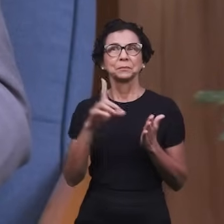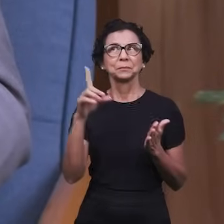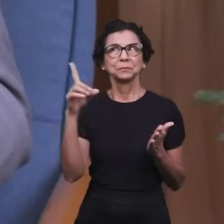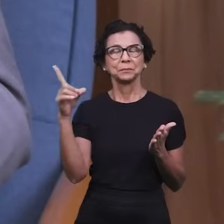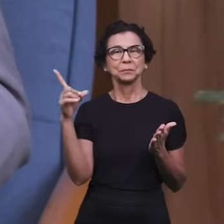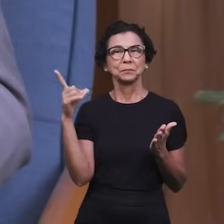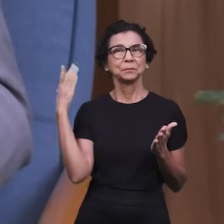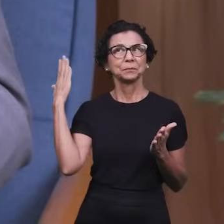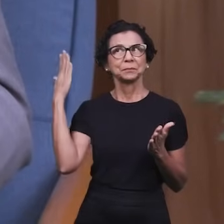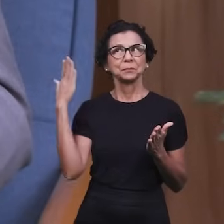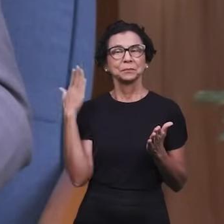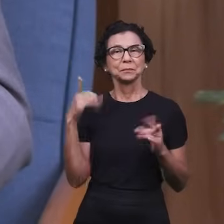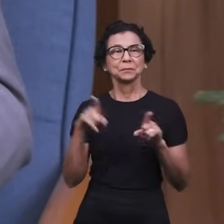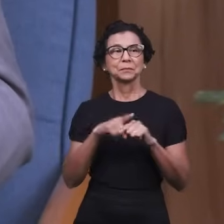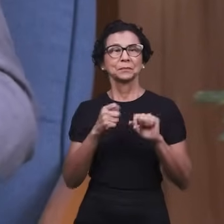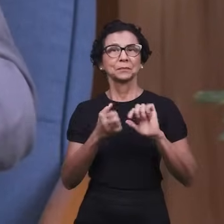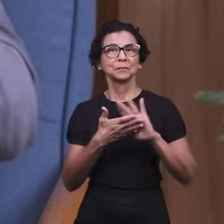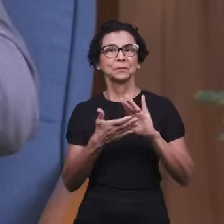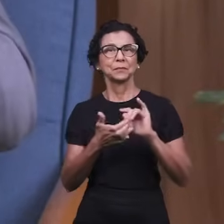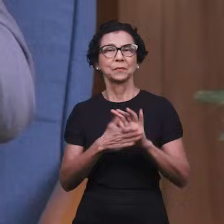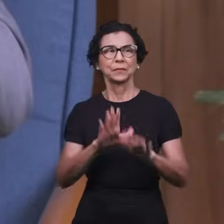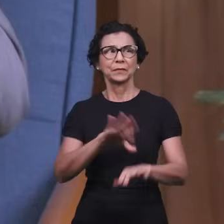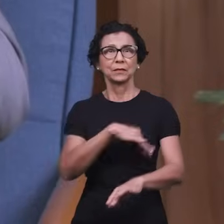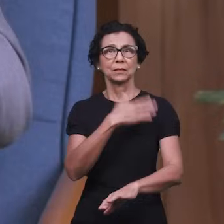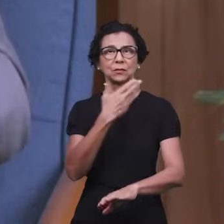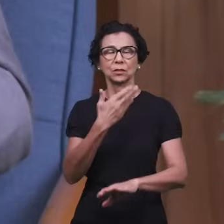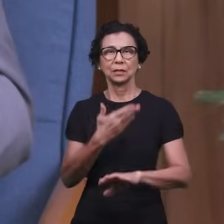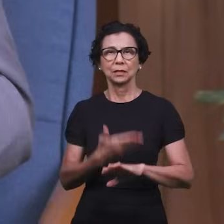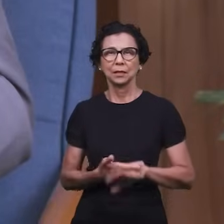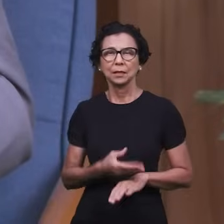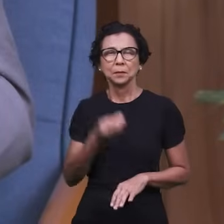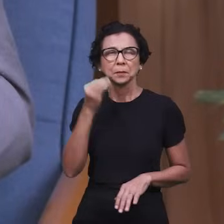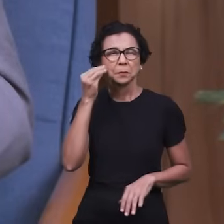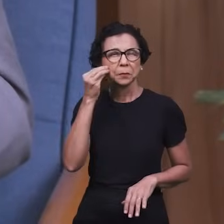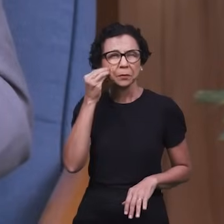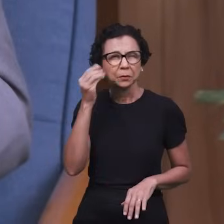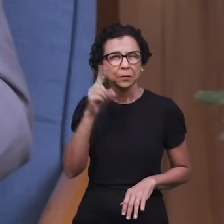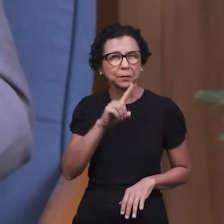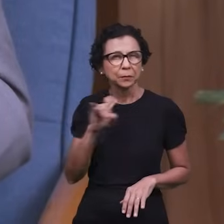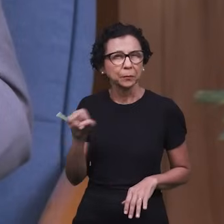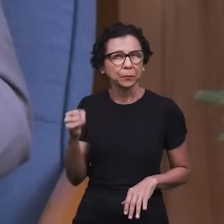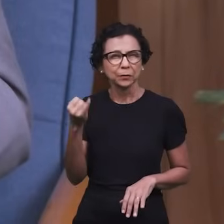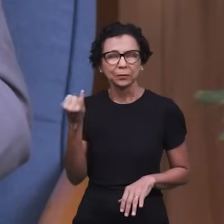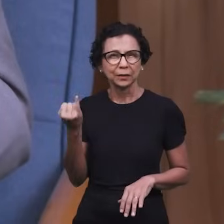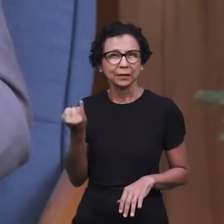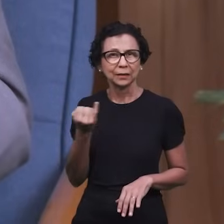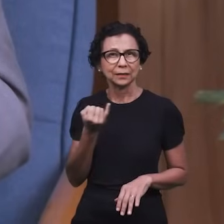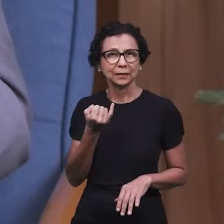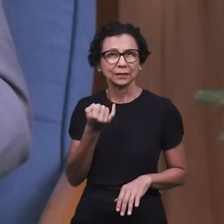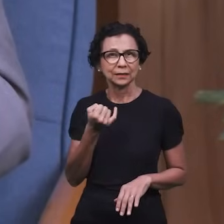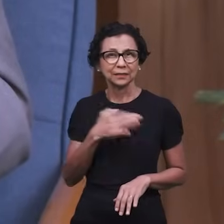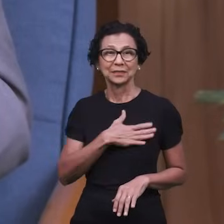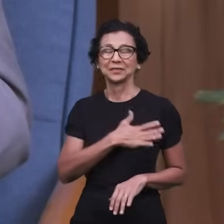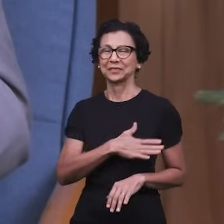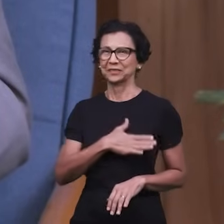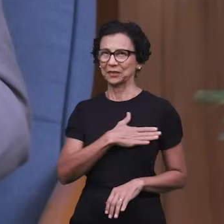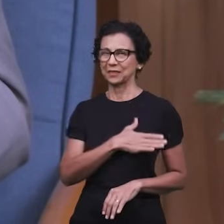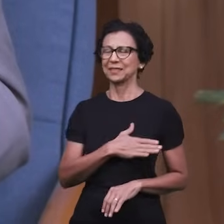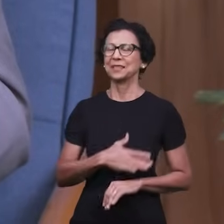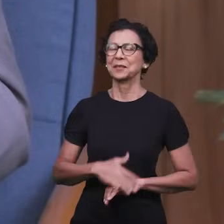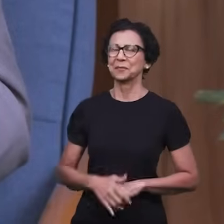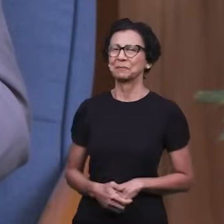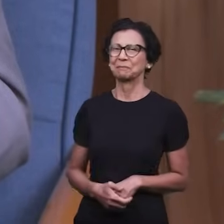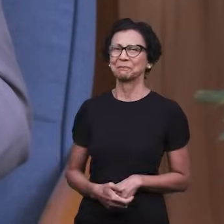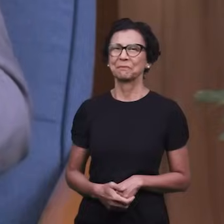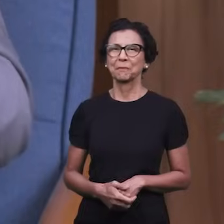bíblicas 24 horas por dia. Se não experimentou, experimente, porque eu tenho certeza que você vai gostar muito de ouvir a